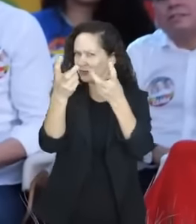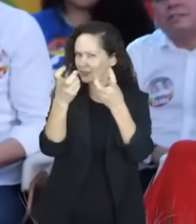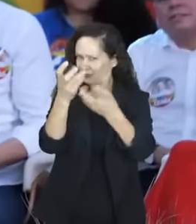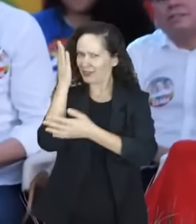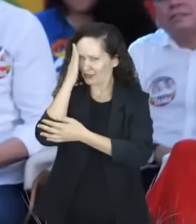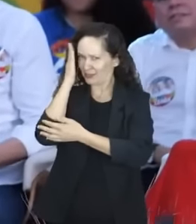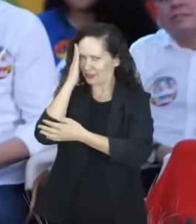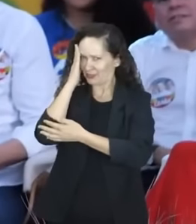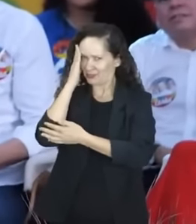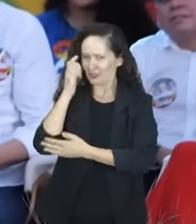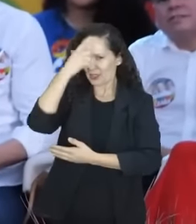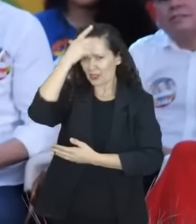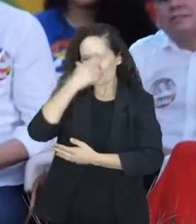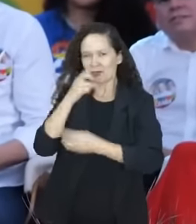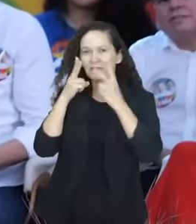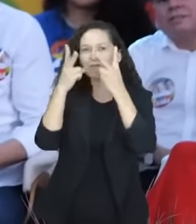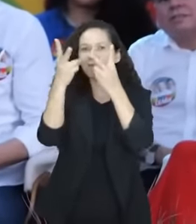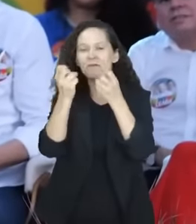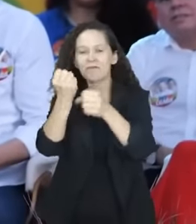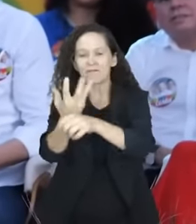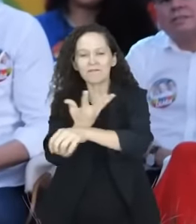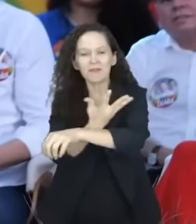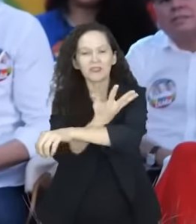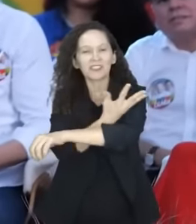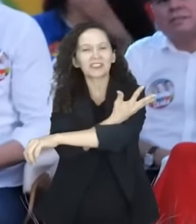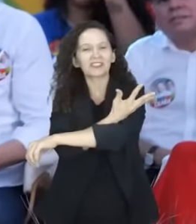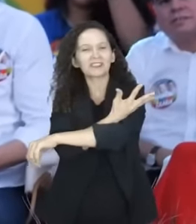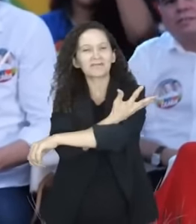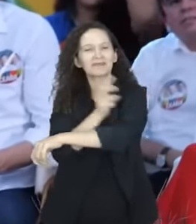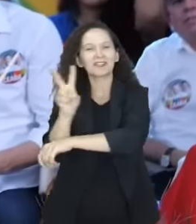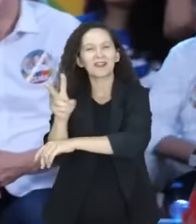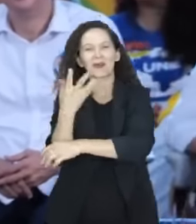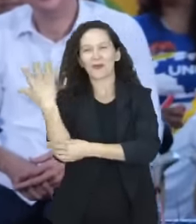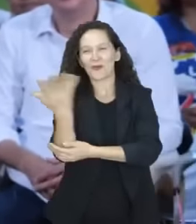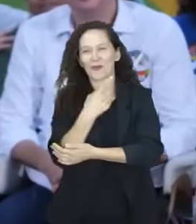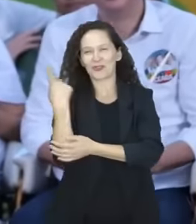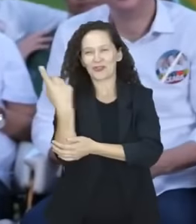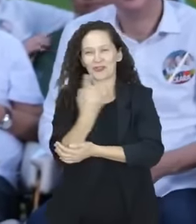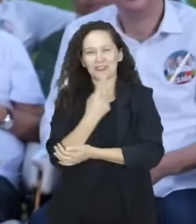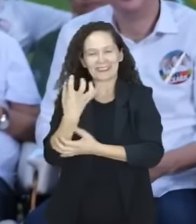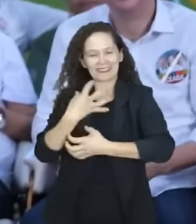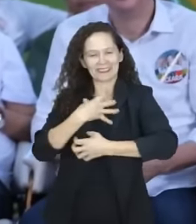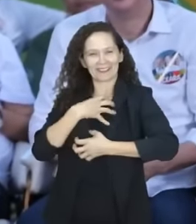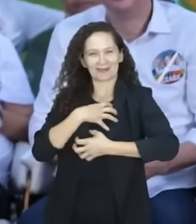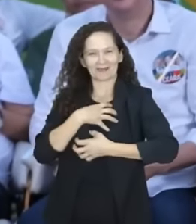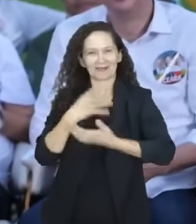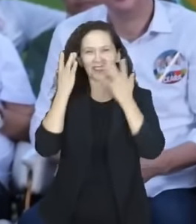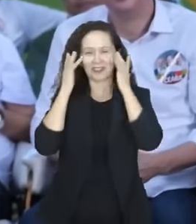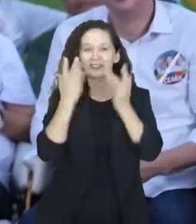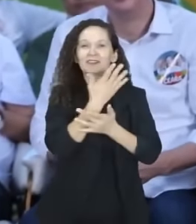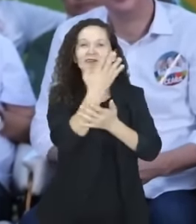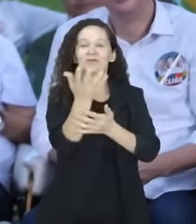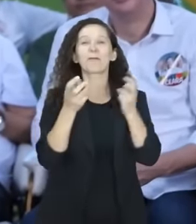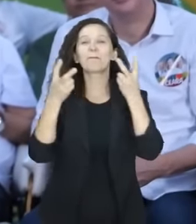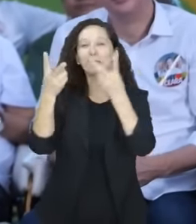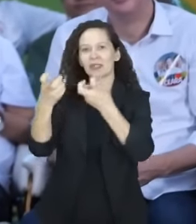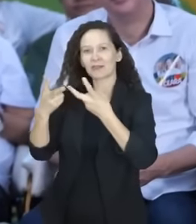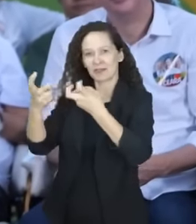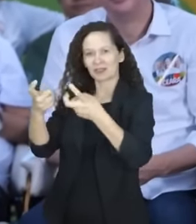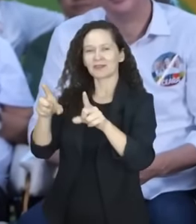emoção tomou conta desse plenário aqui, e eu não sei se vocês estão percebendo que está faltando